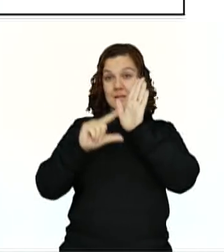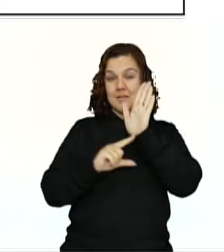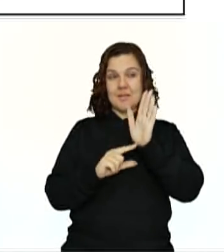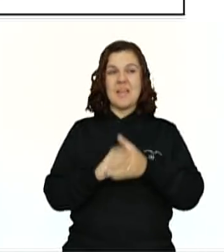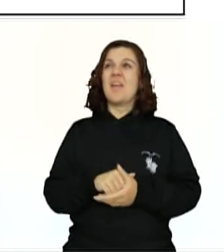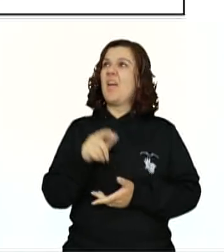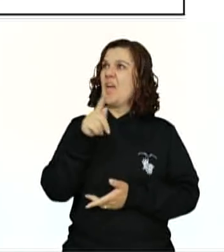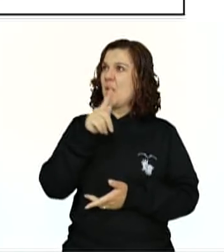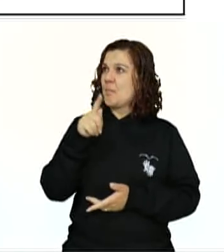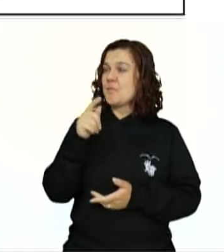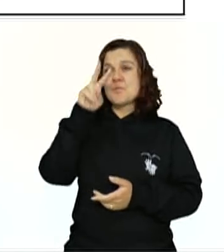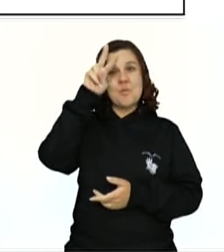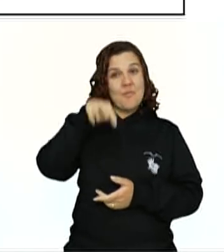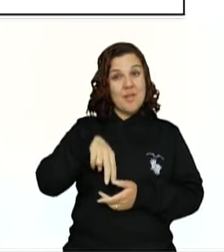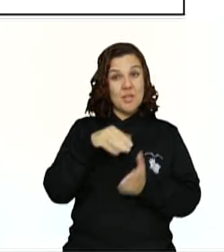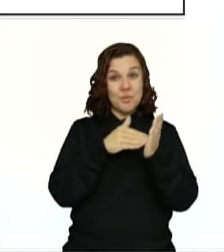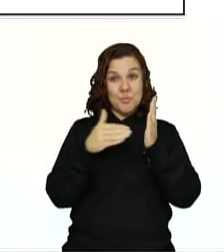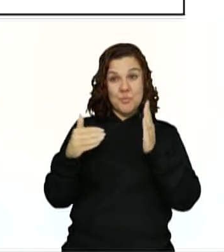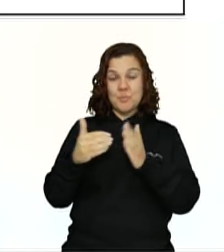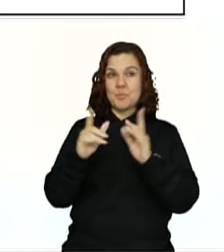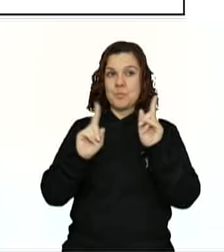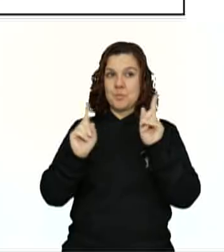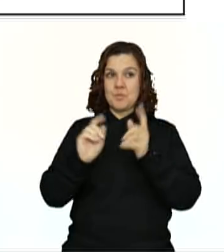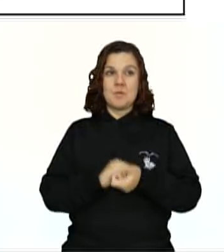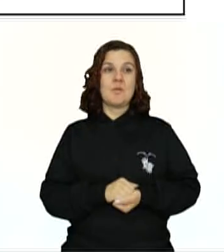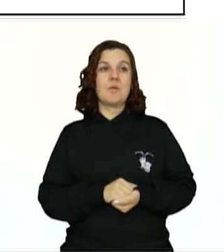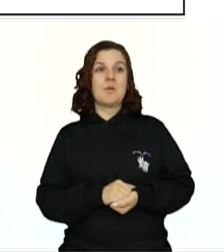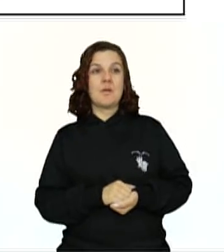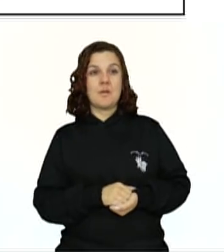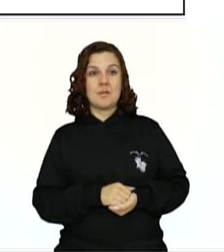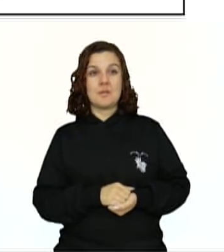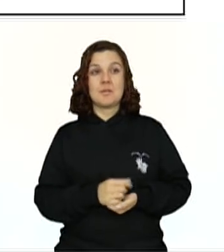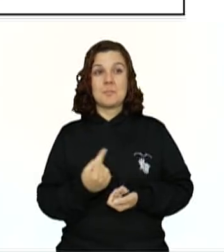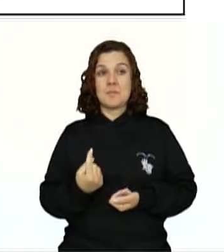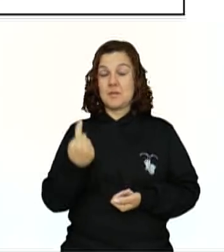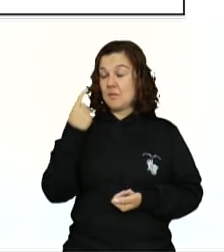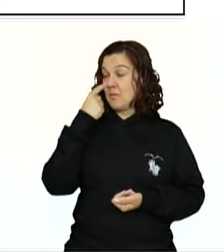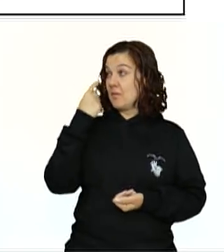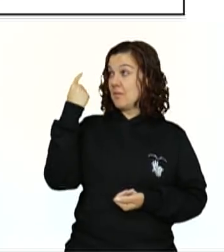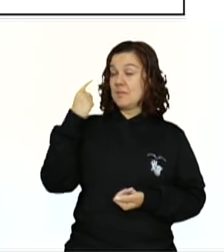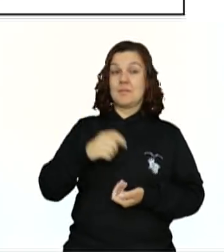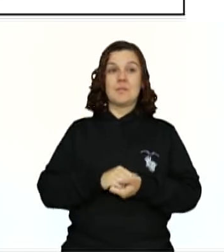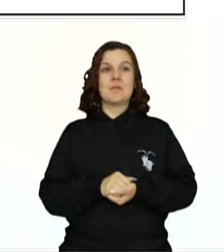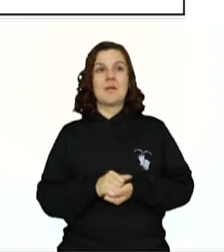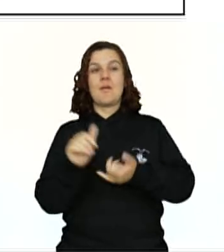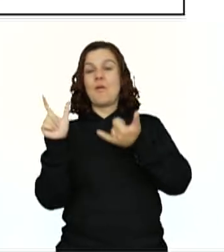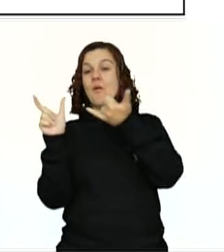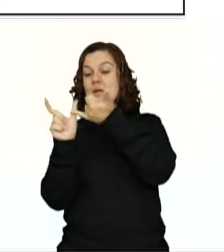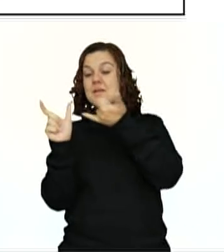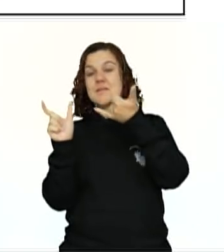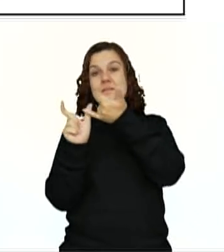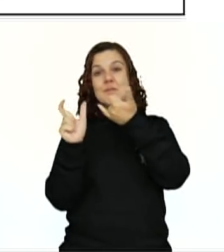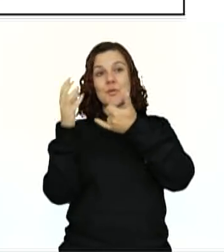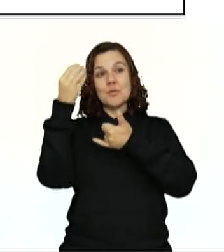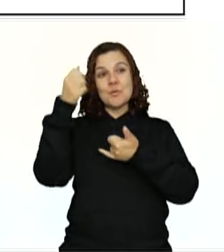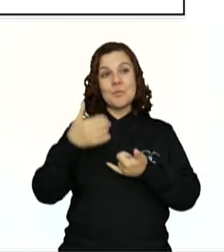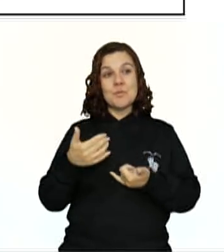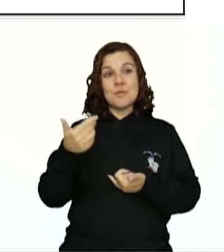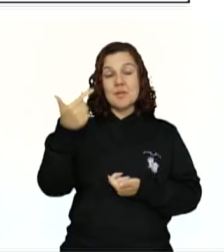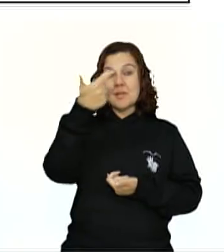A professora não vai ler todas as palavrinhas, porque não dá tempo, mas eu quero dizer a vocês que